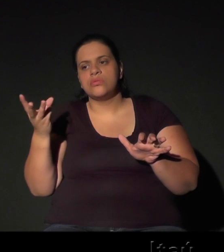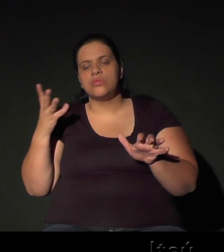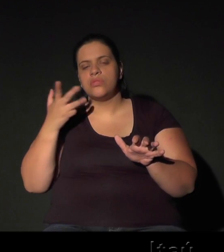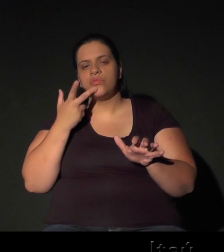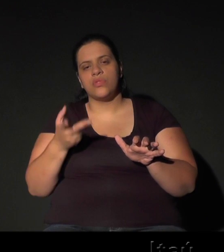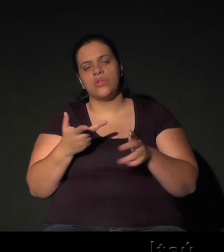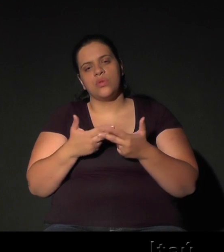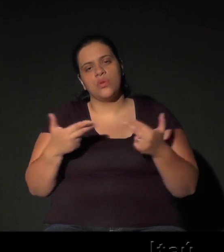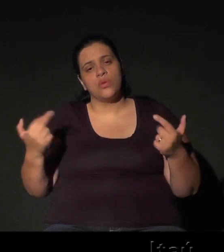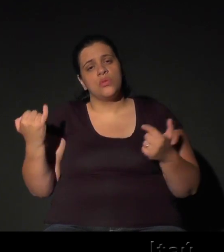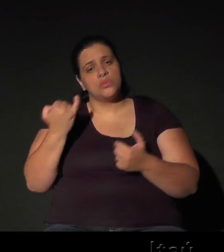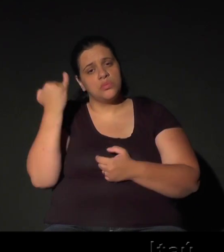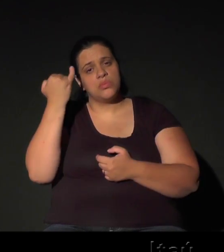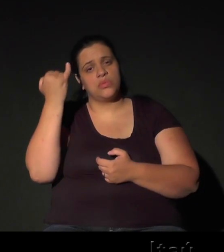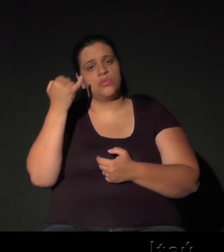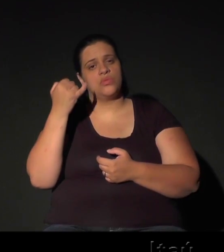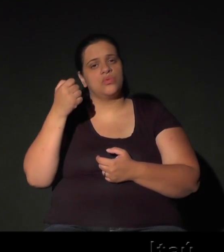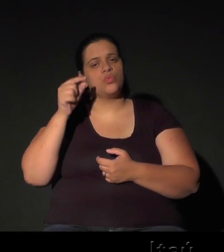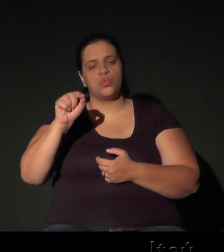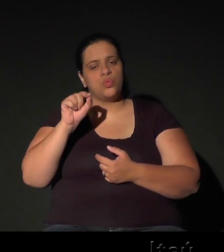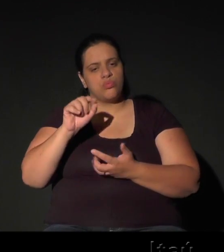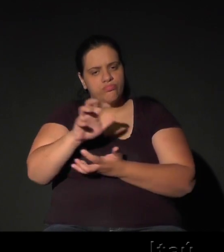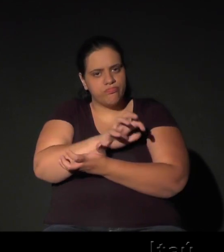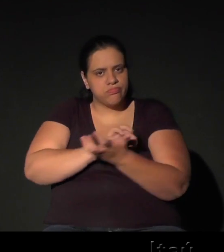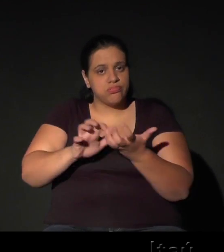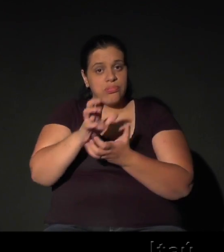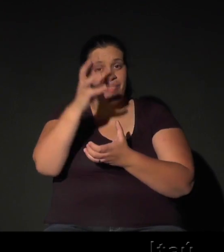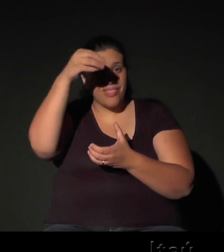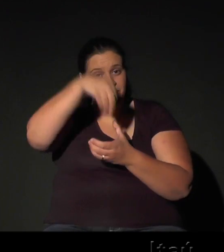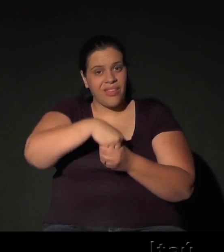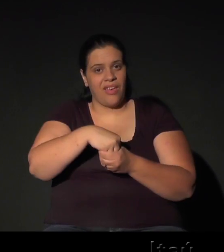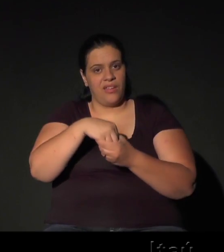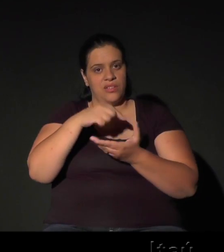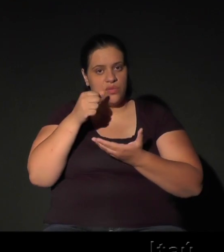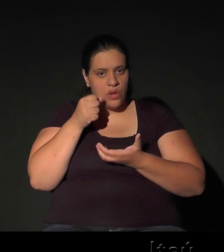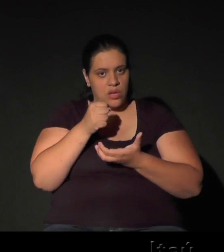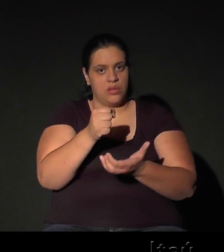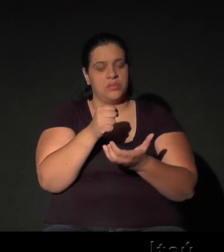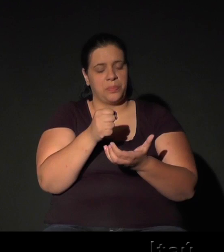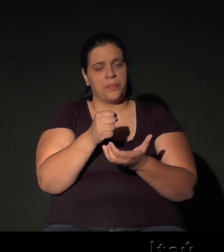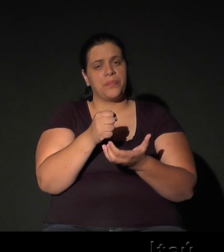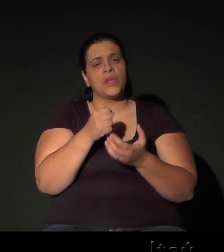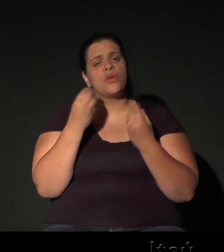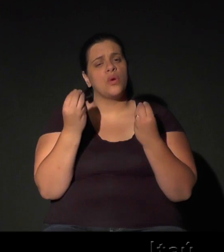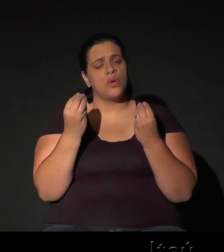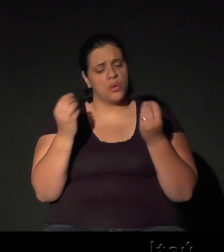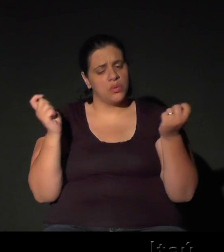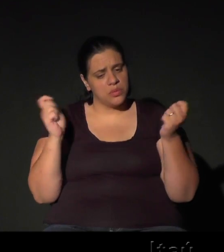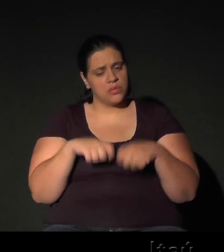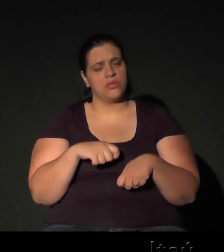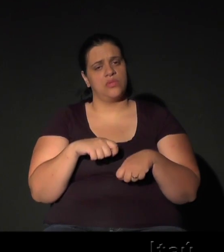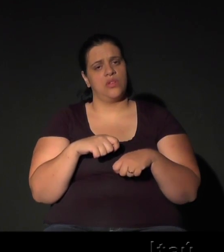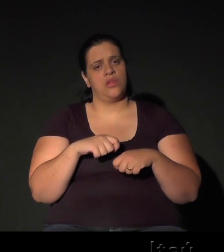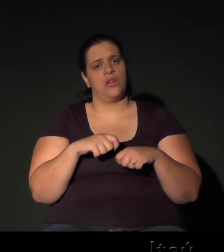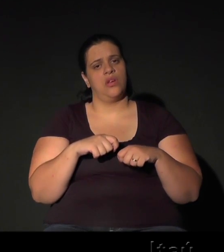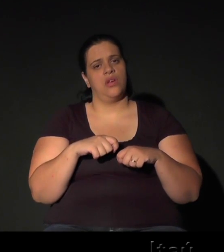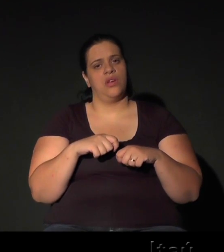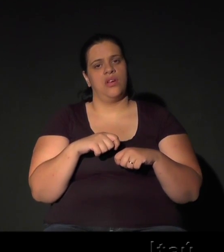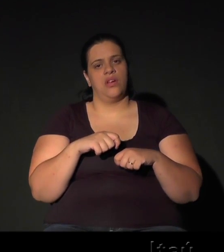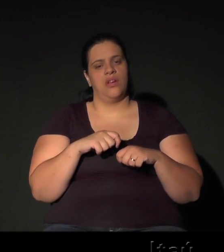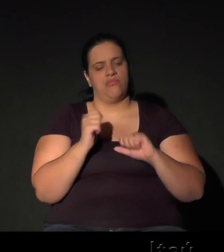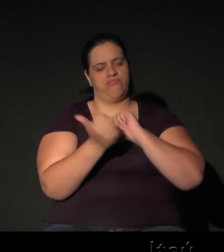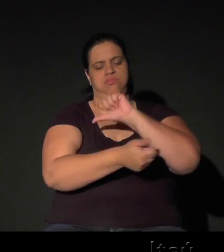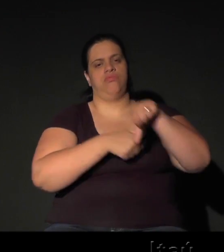algumas questões que me parecem muito interessante que é as revoluções dentro do capitalismo né como é que a gente faz né essa expressão do